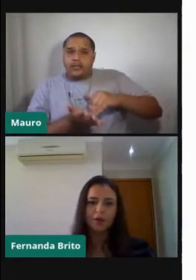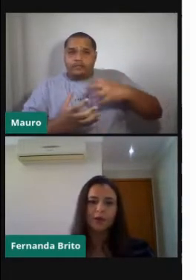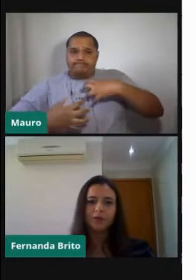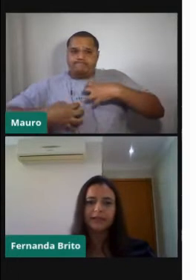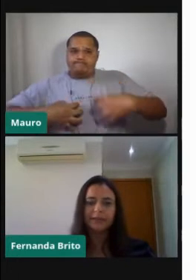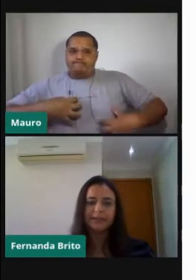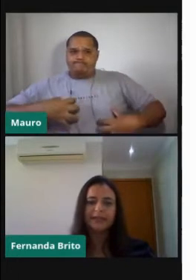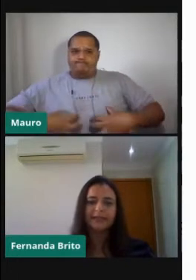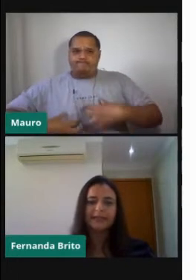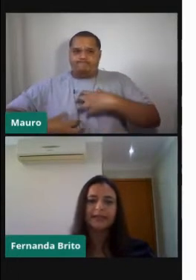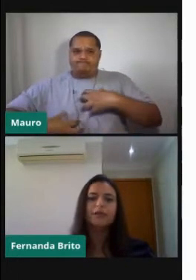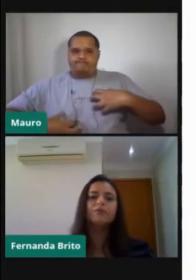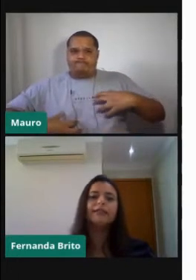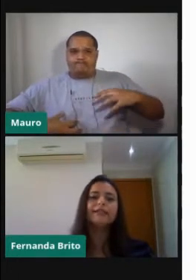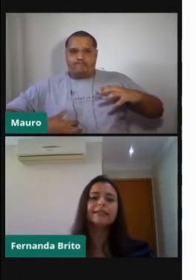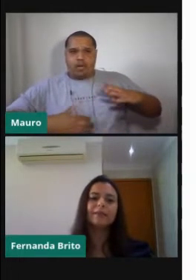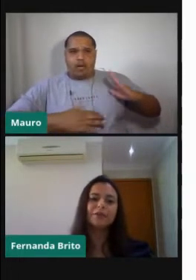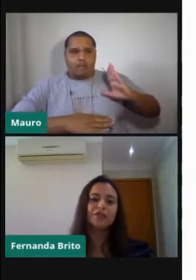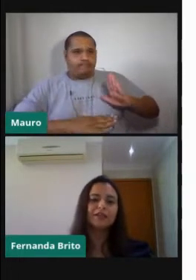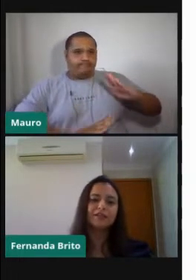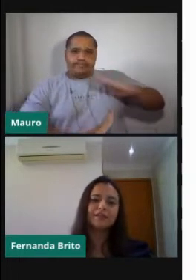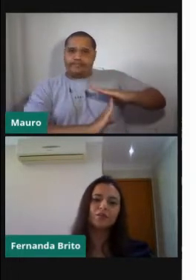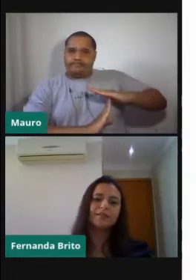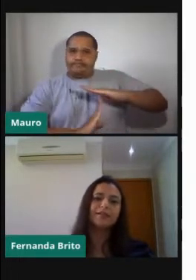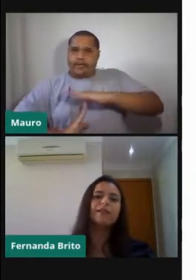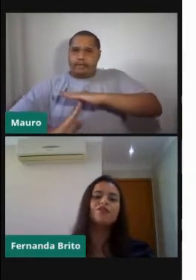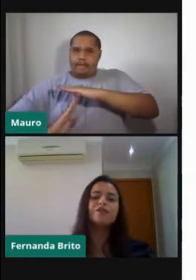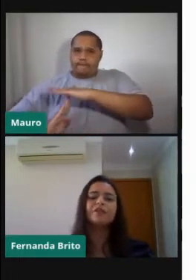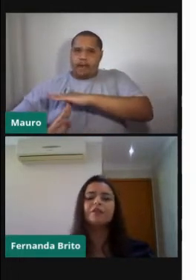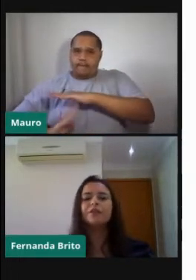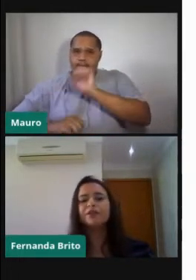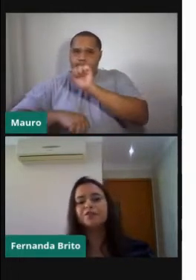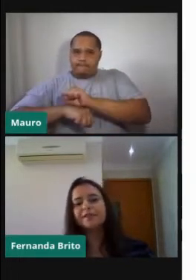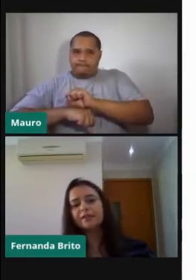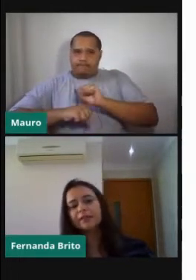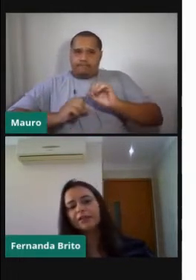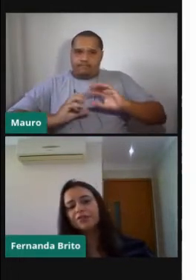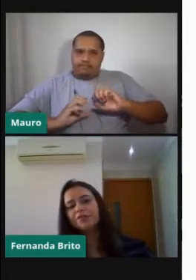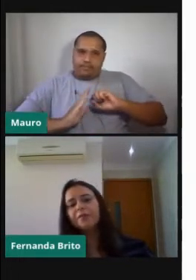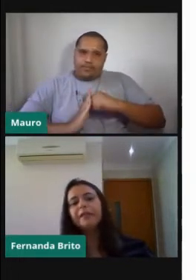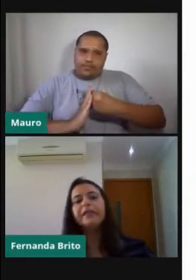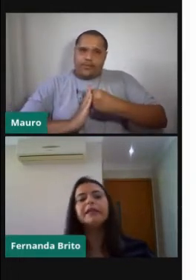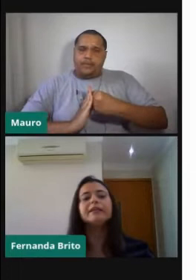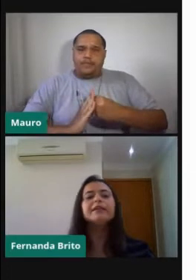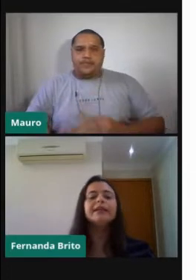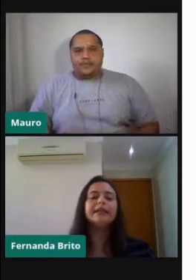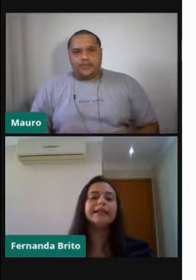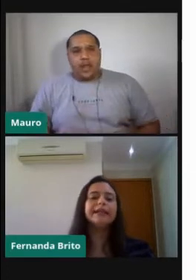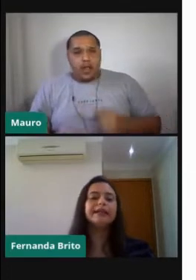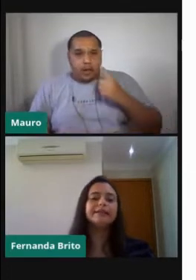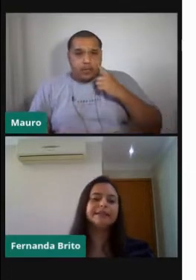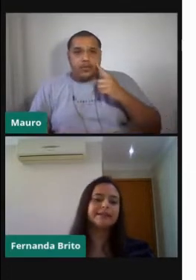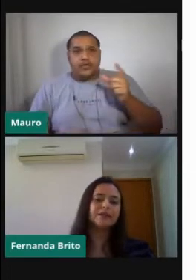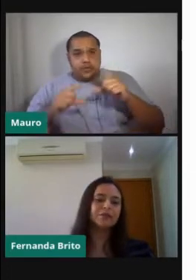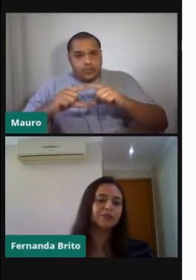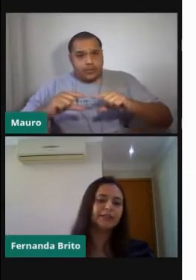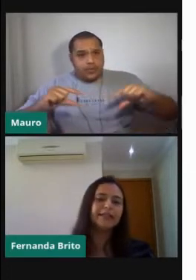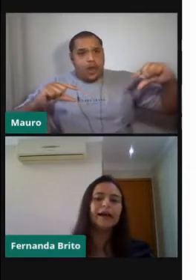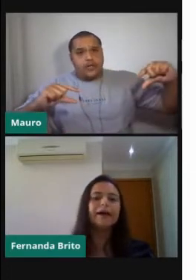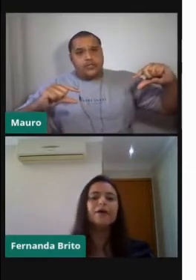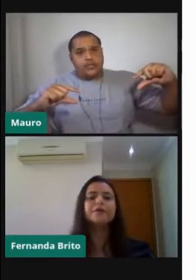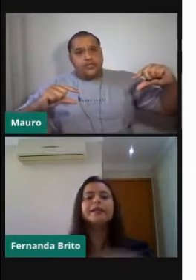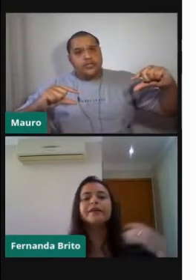Então, aqui é só uma outra representação, né, dessa tempestade de citocinas, levando, então, à ativação da rede de fibrina,